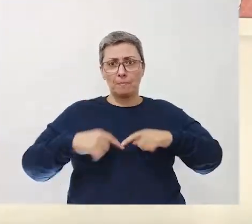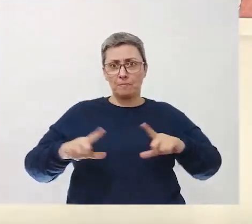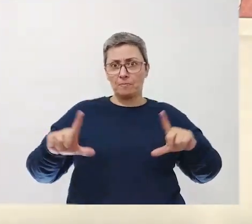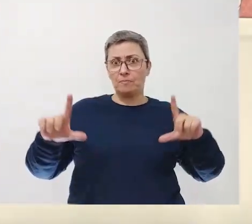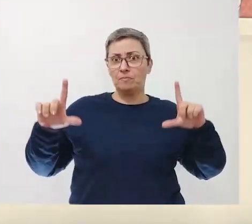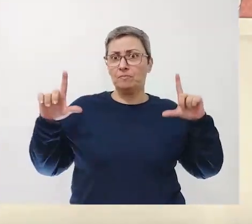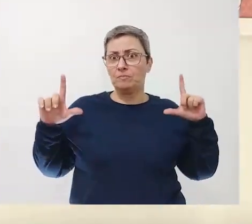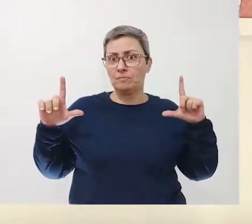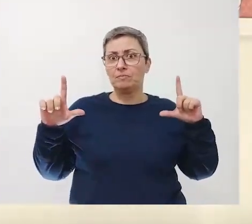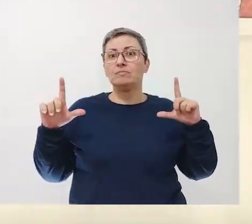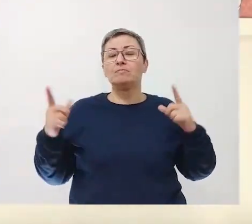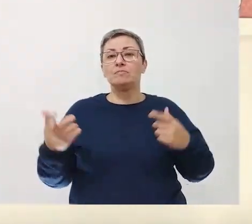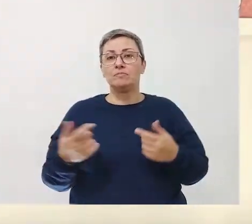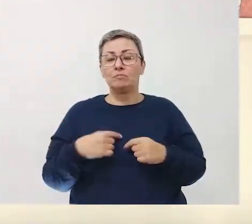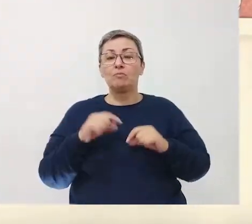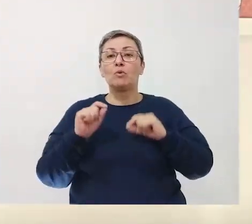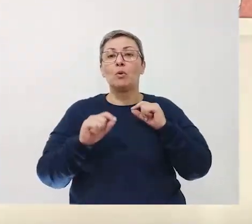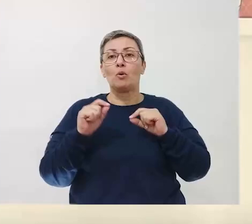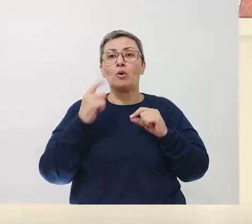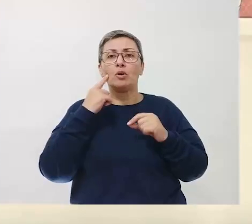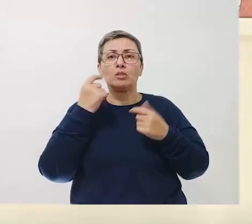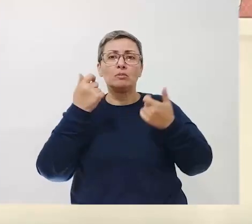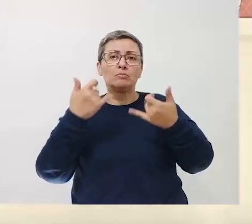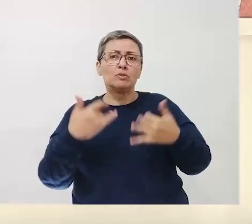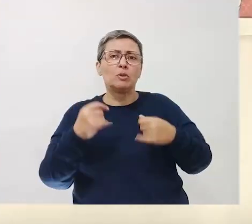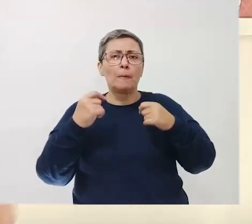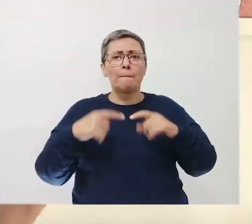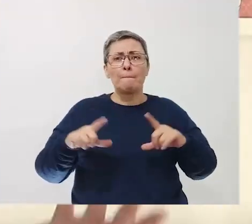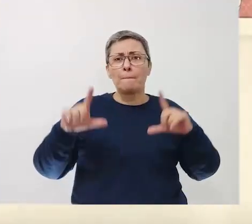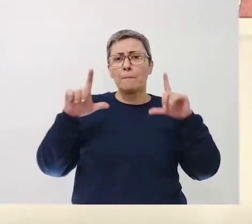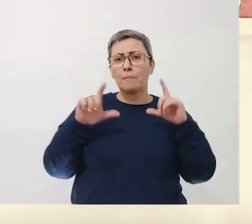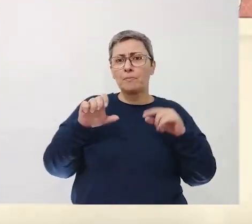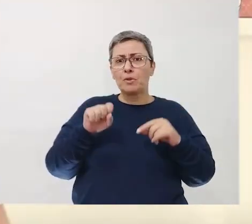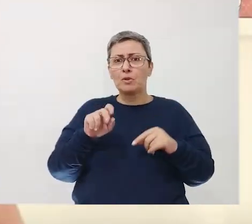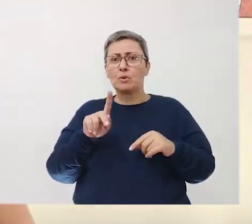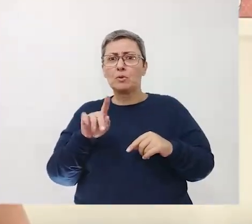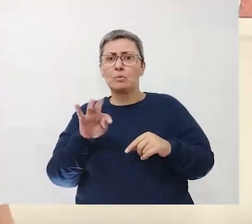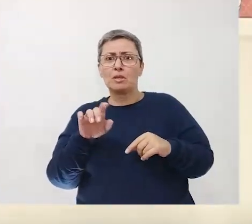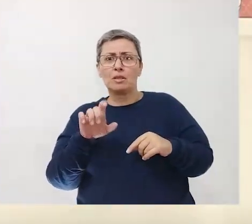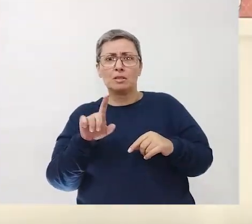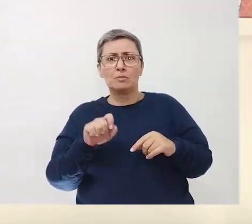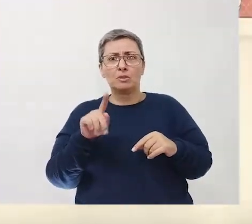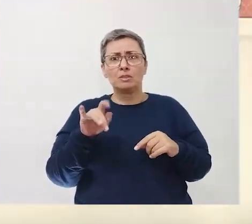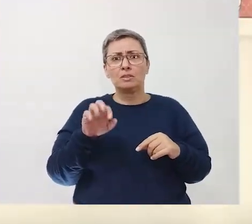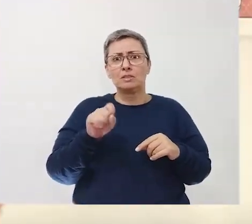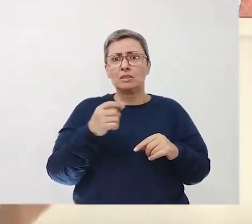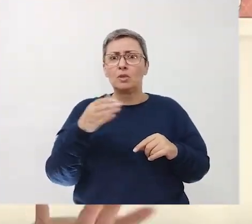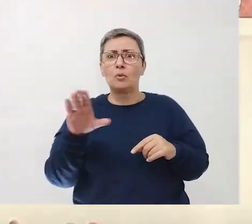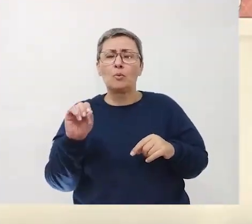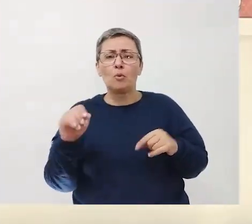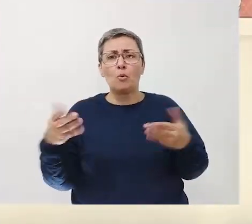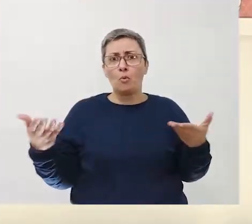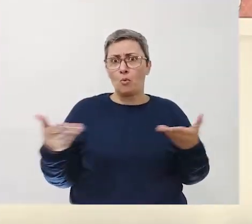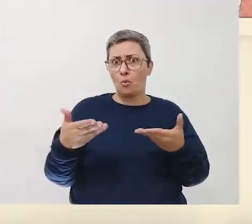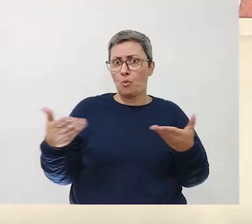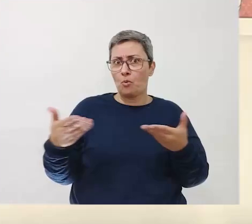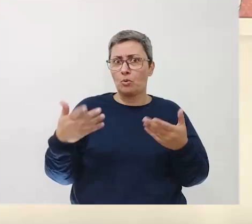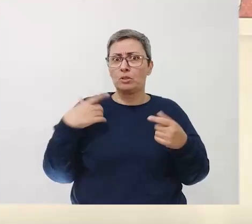hoje no nosso programa sobre a superexposição? Quem aí já ouviu falar dessa palavra? A